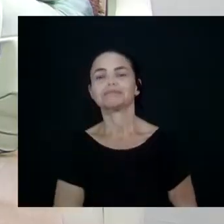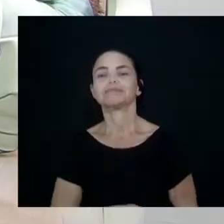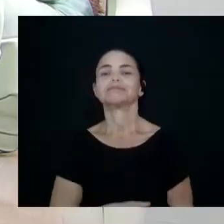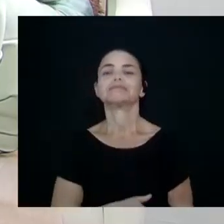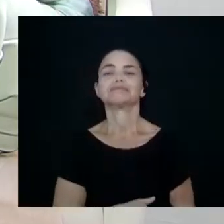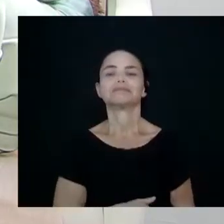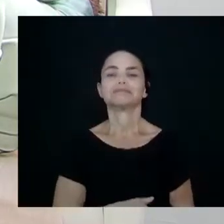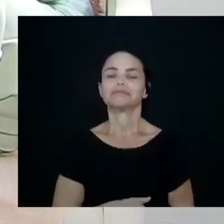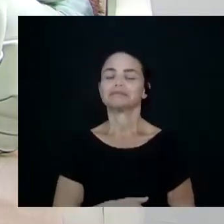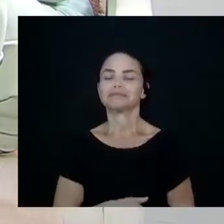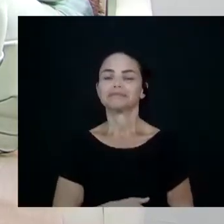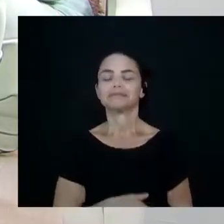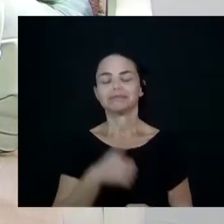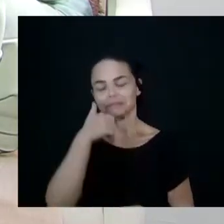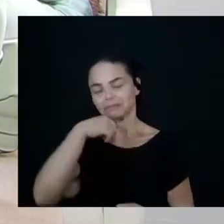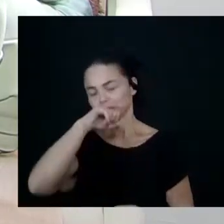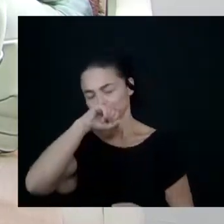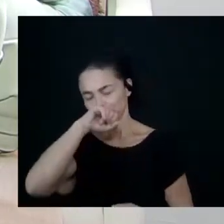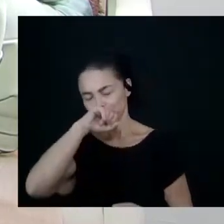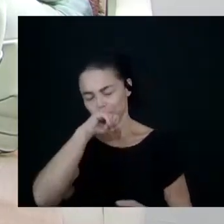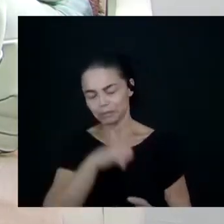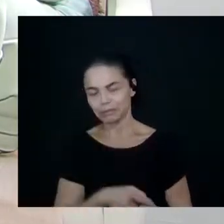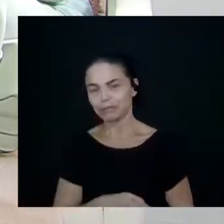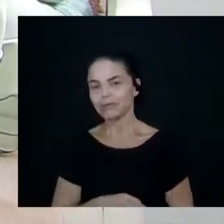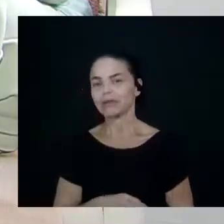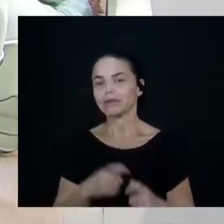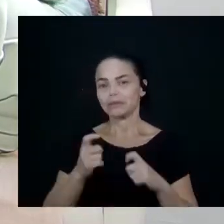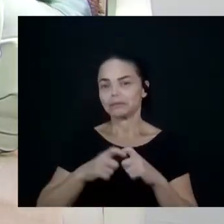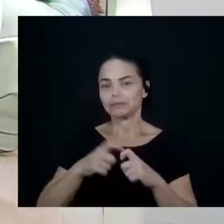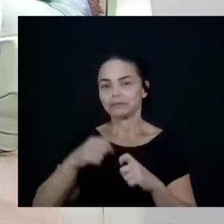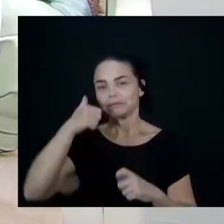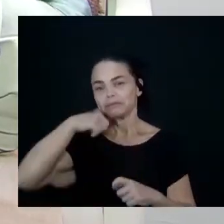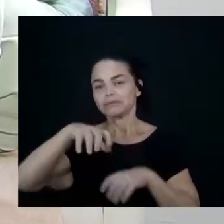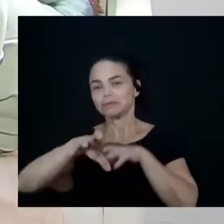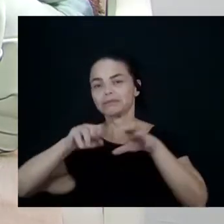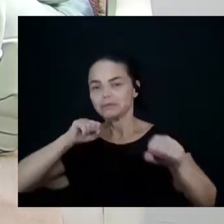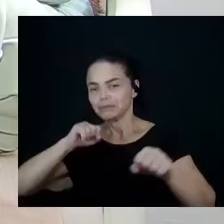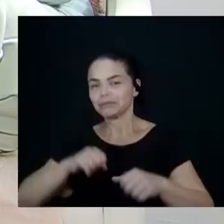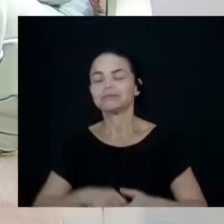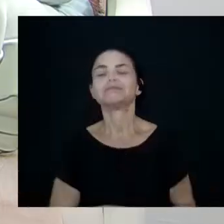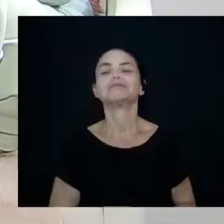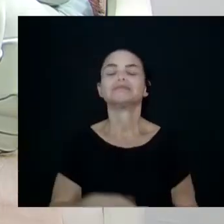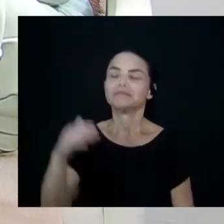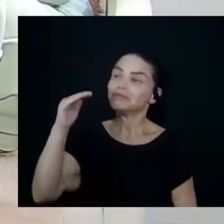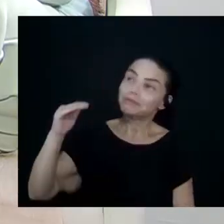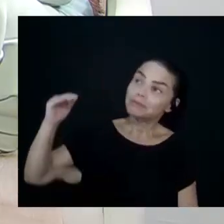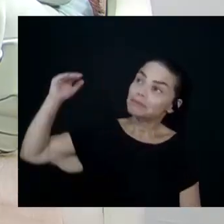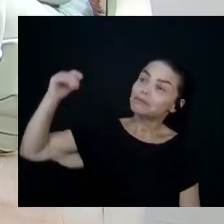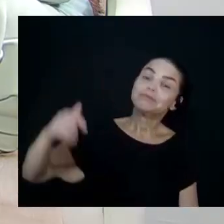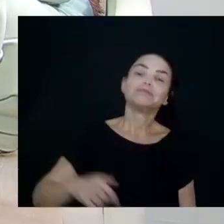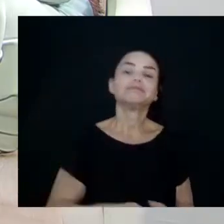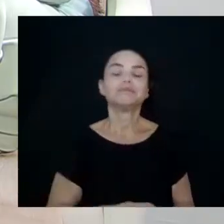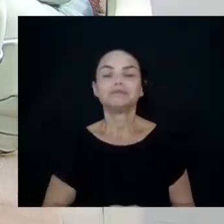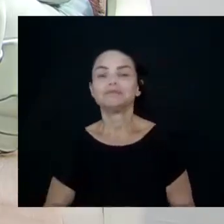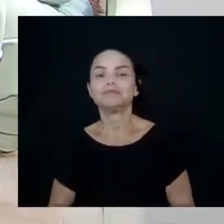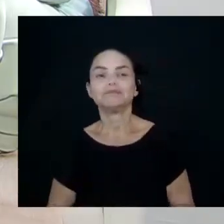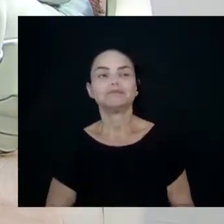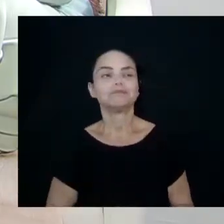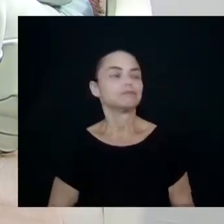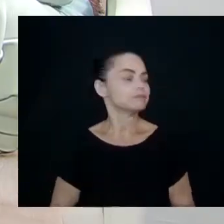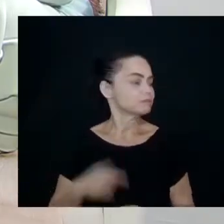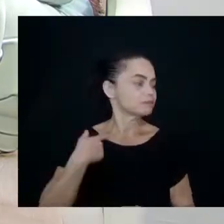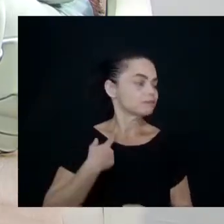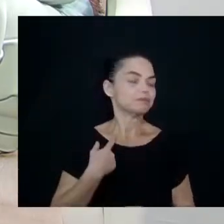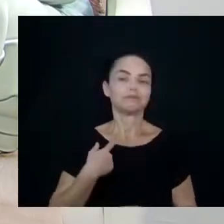Olha, eu sou mãe de uma médica já, né? Já adulta? Já adulta. E